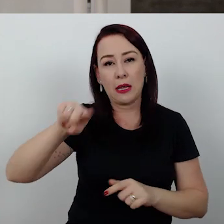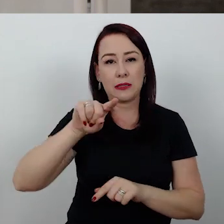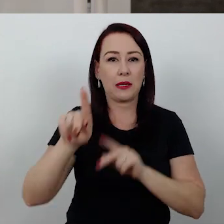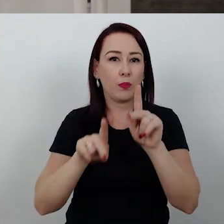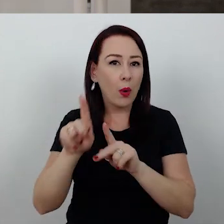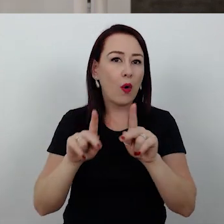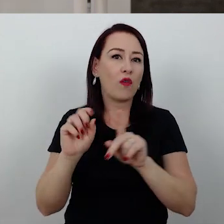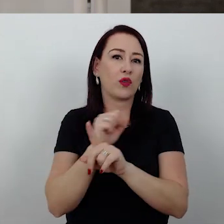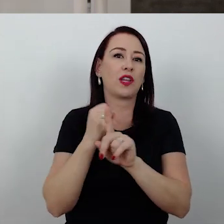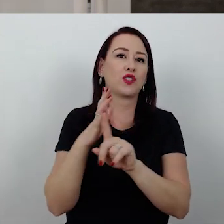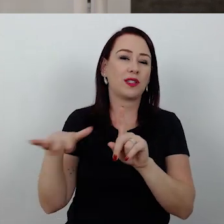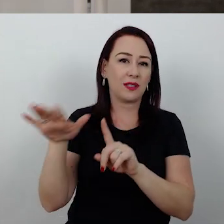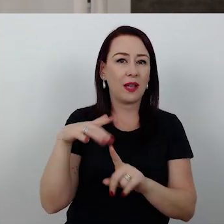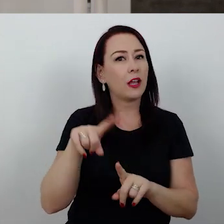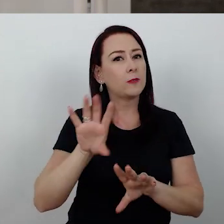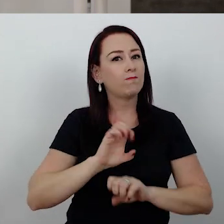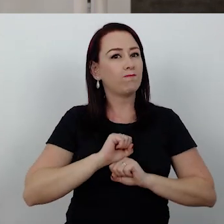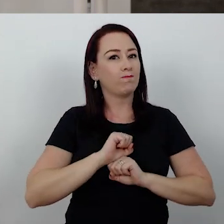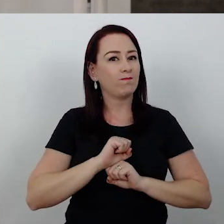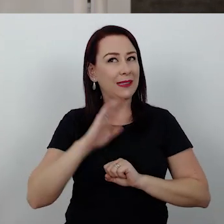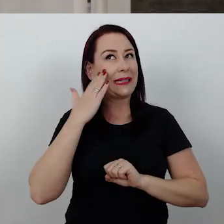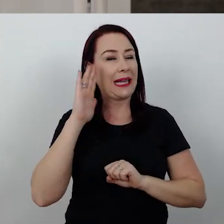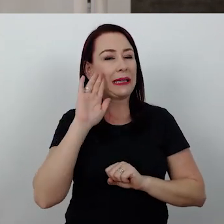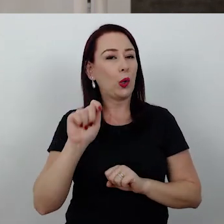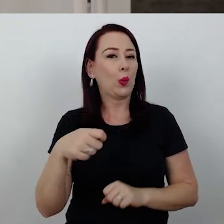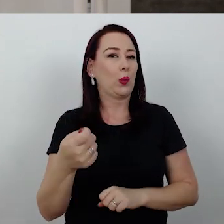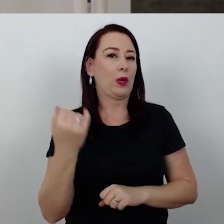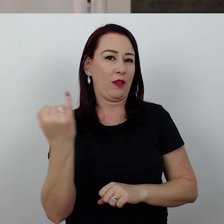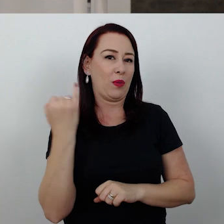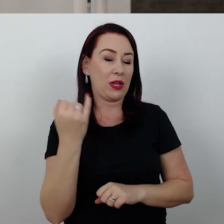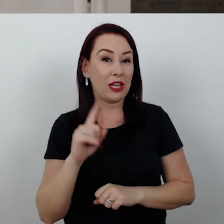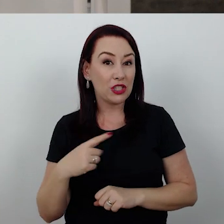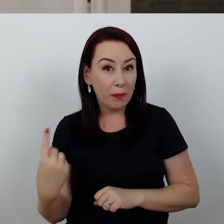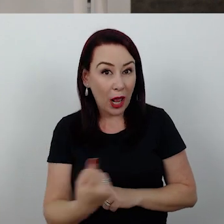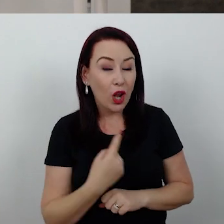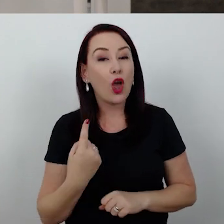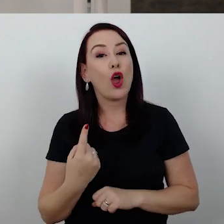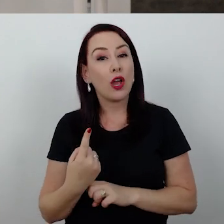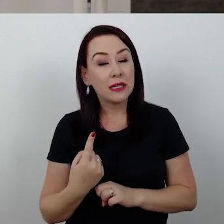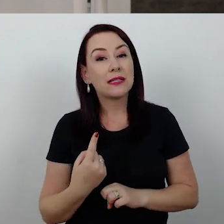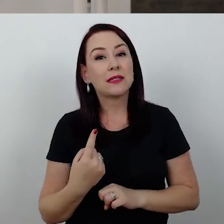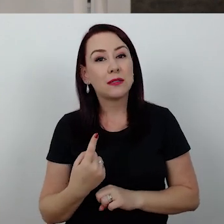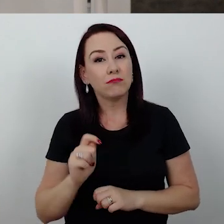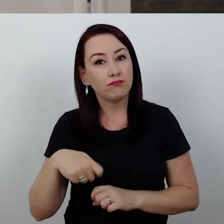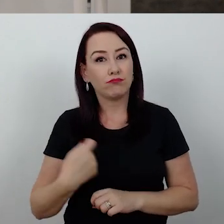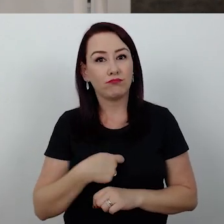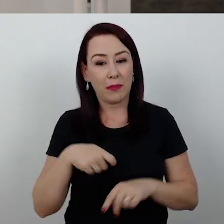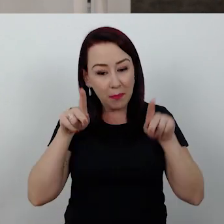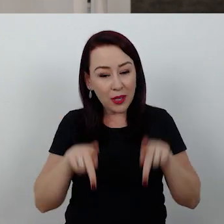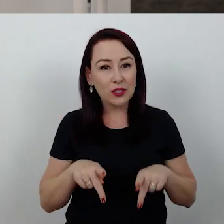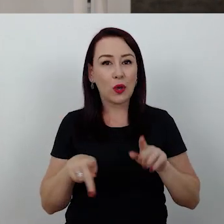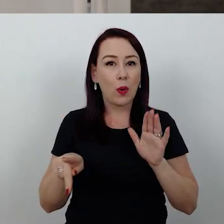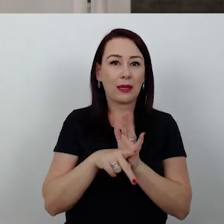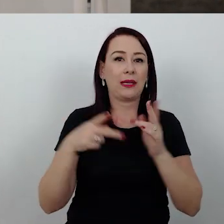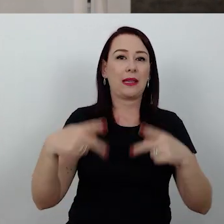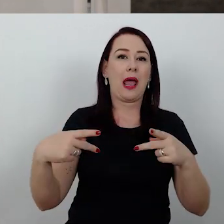para a sociedade, de entender isso como algo que é muito importante para a gente, enquanto indivíduos que habitam